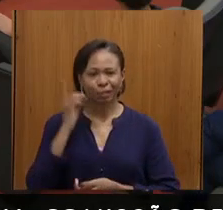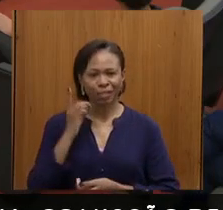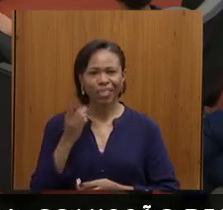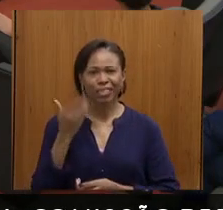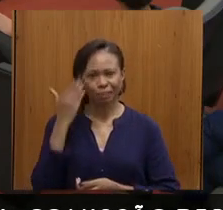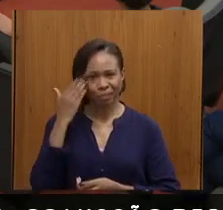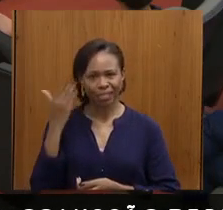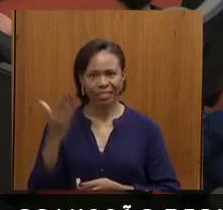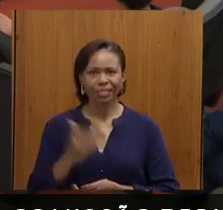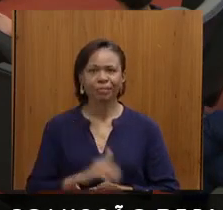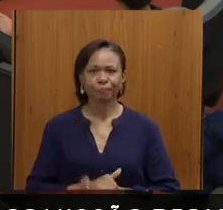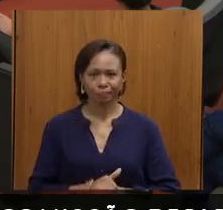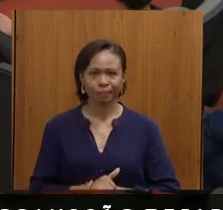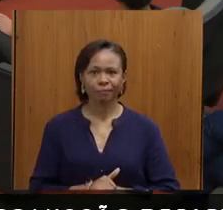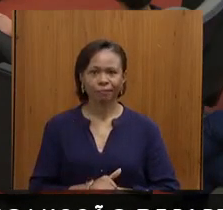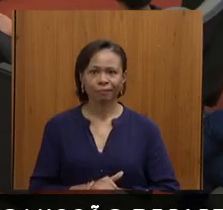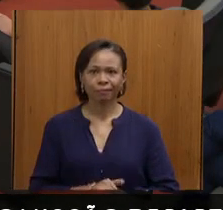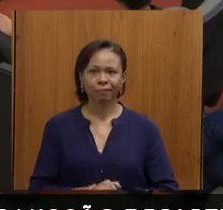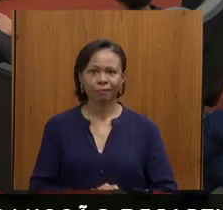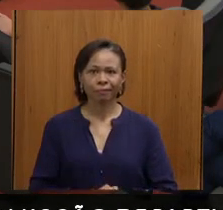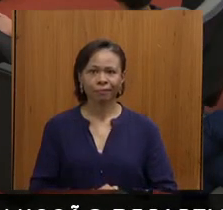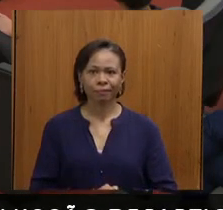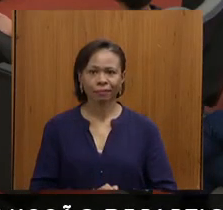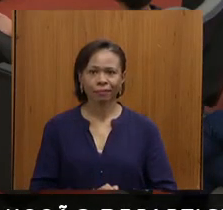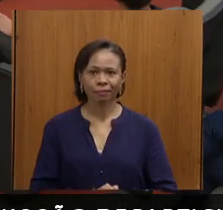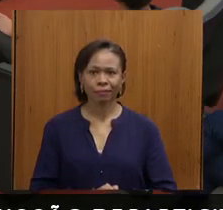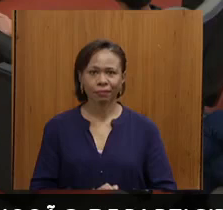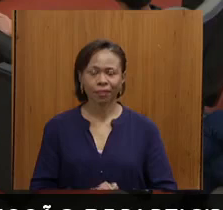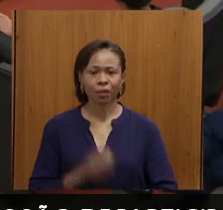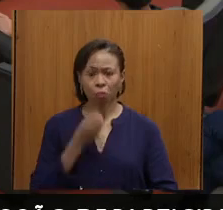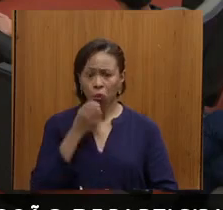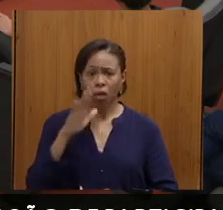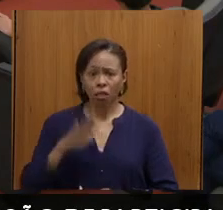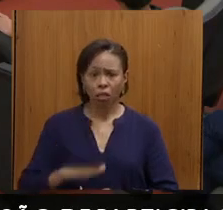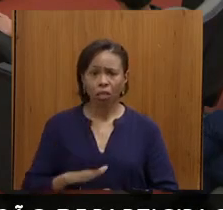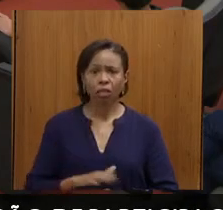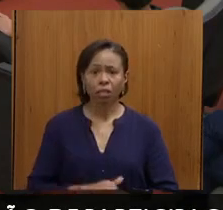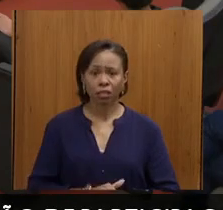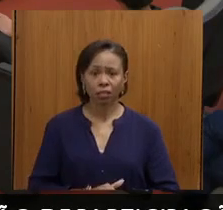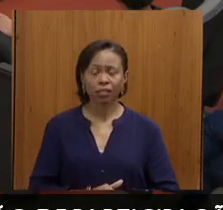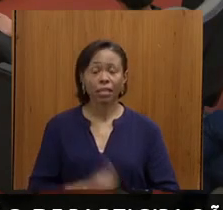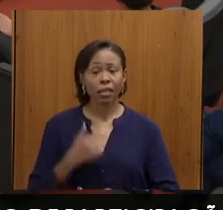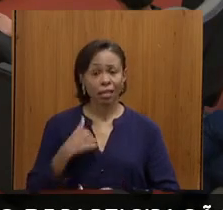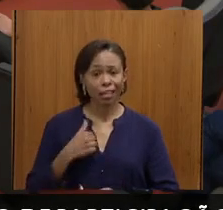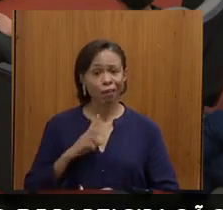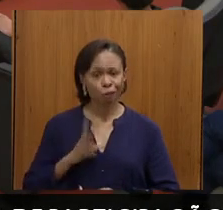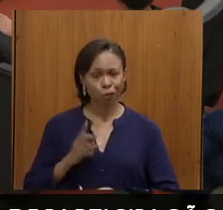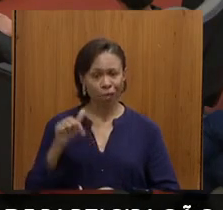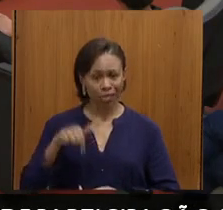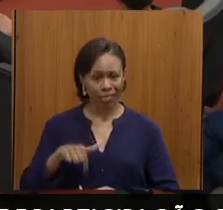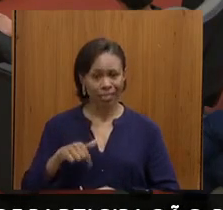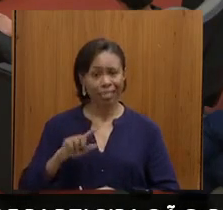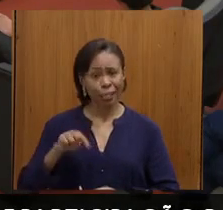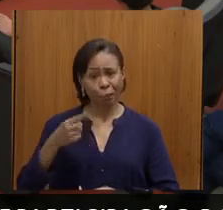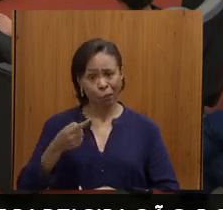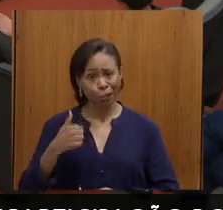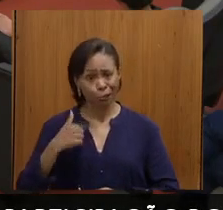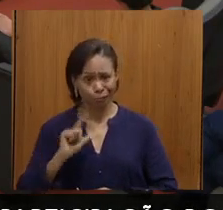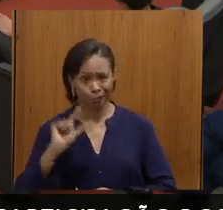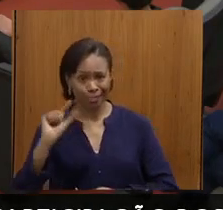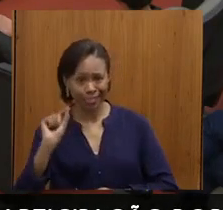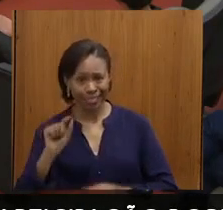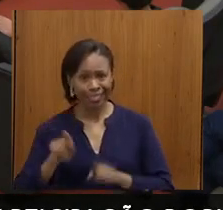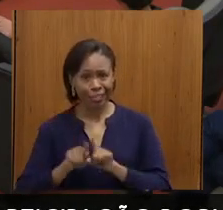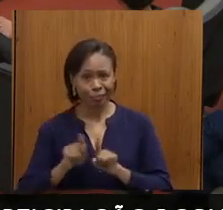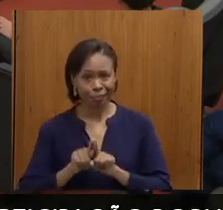boa tarde aos deputados, demais deputados, acho que eu vou ficar aqui mesmo, até porque eu também vou ter que sair logo, e aí